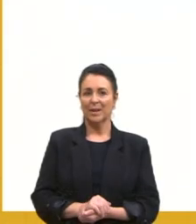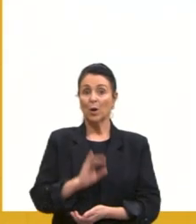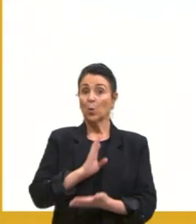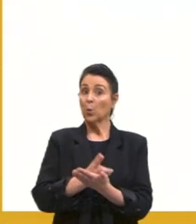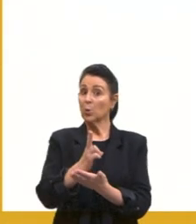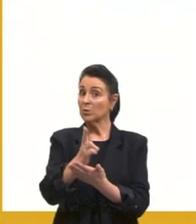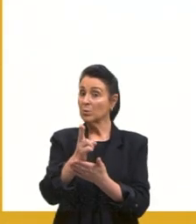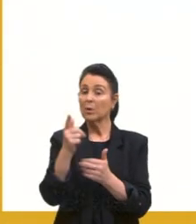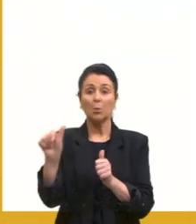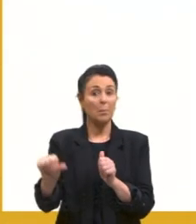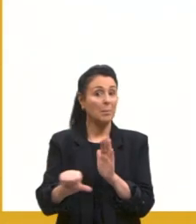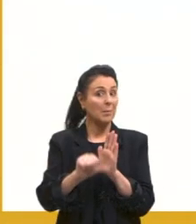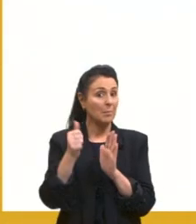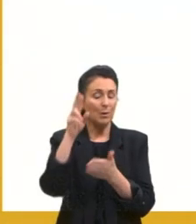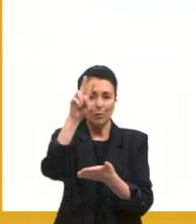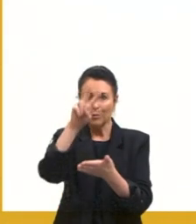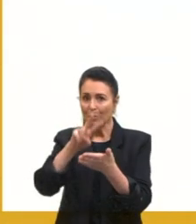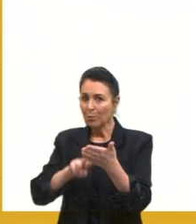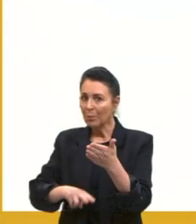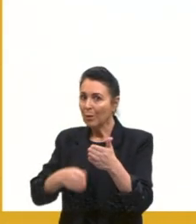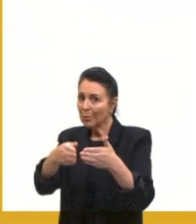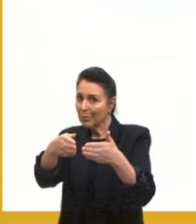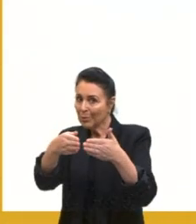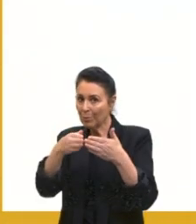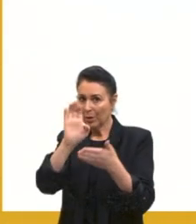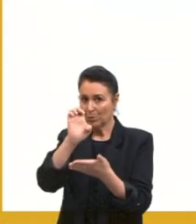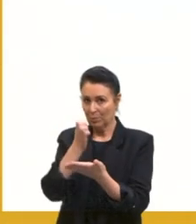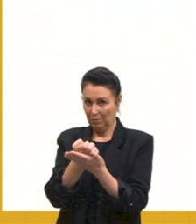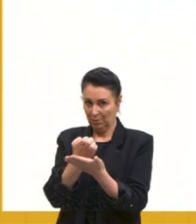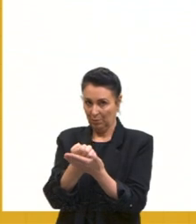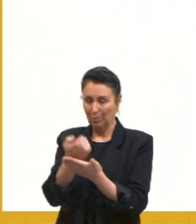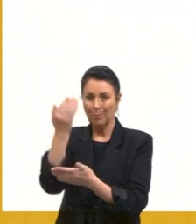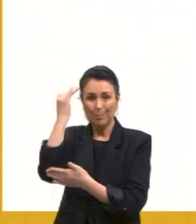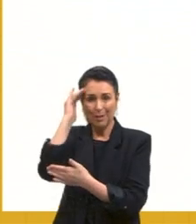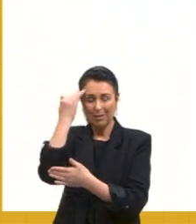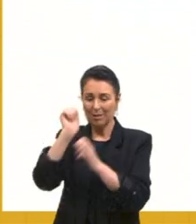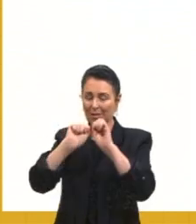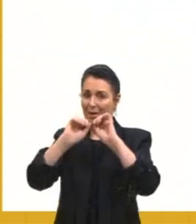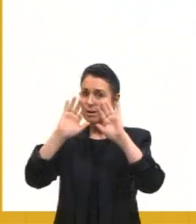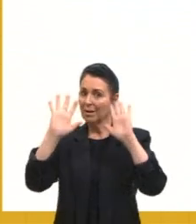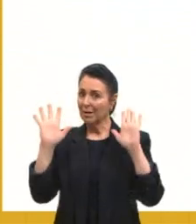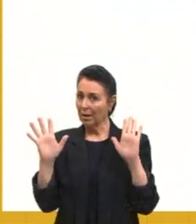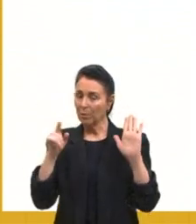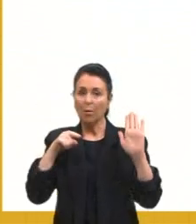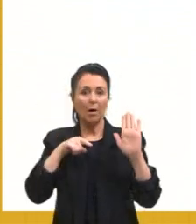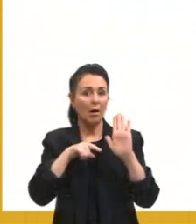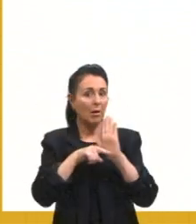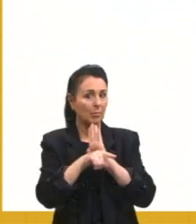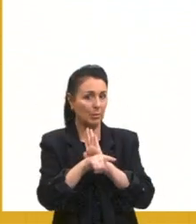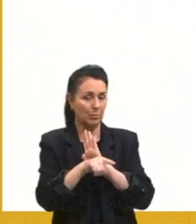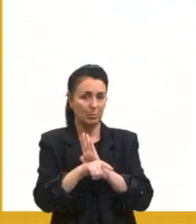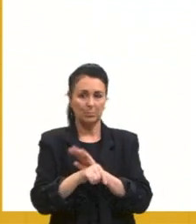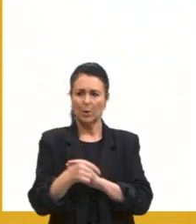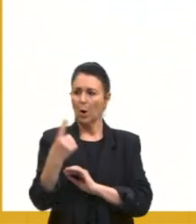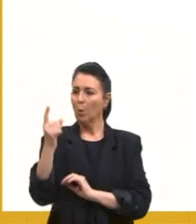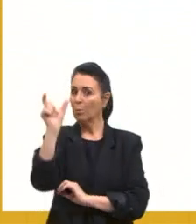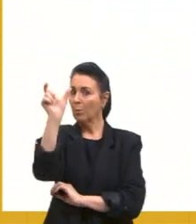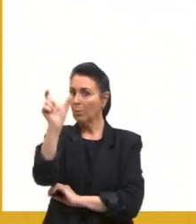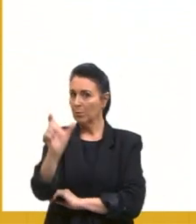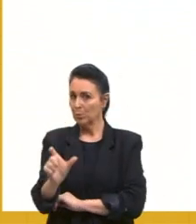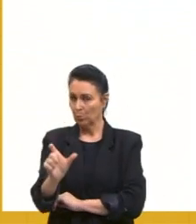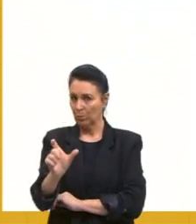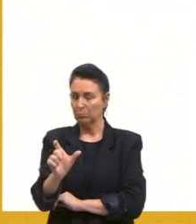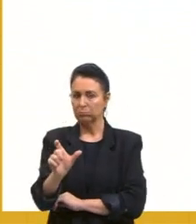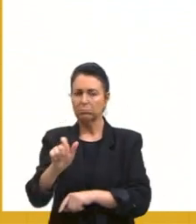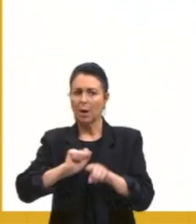Primeira coisa, vamos ler, então, o enunciado para que a gente possa entender essa questão. Uma pessoa arrumou